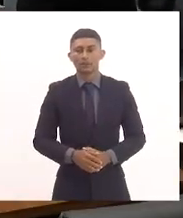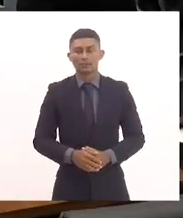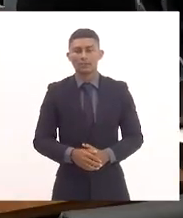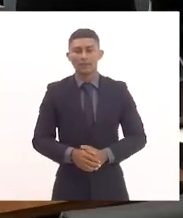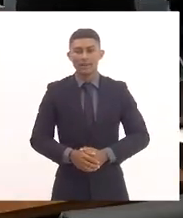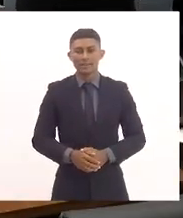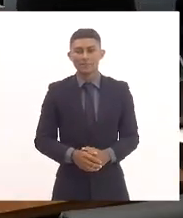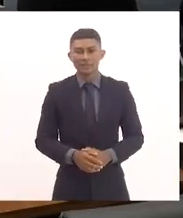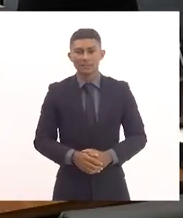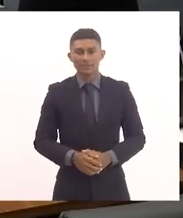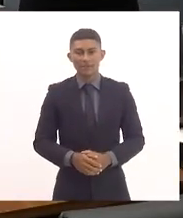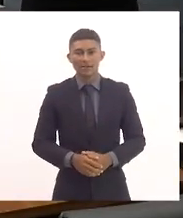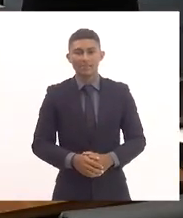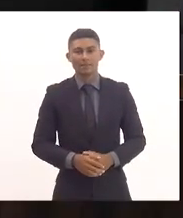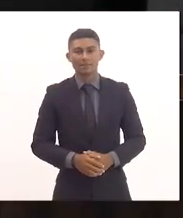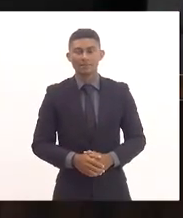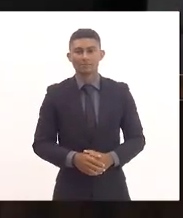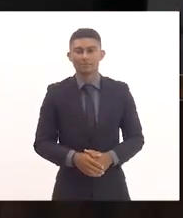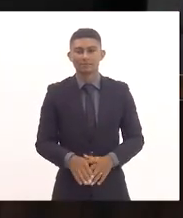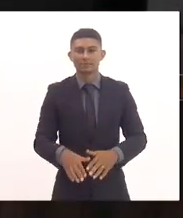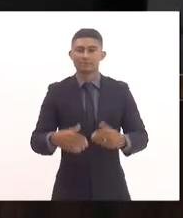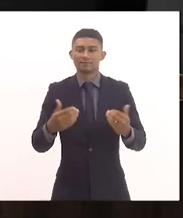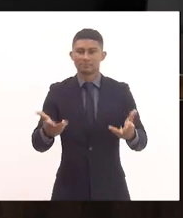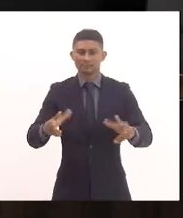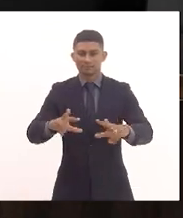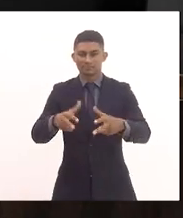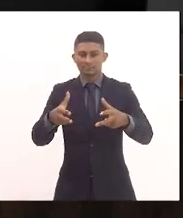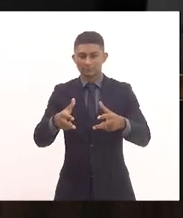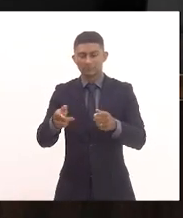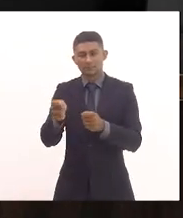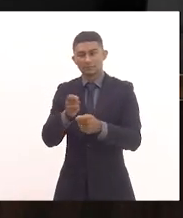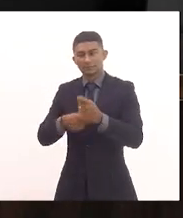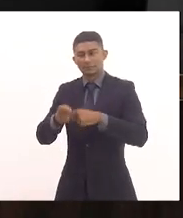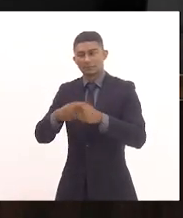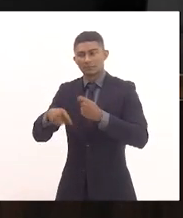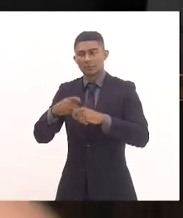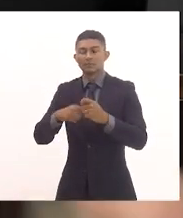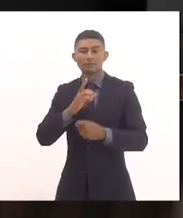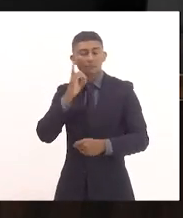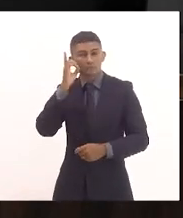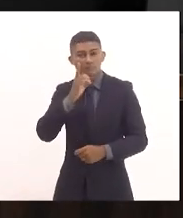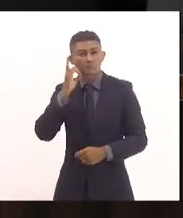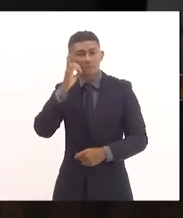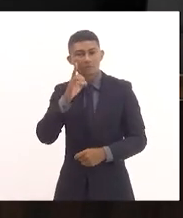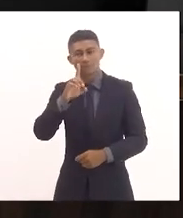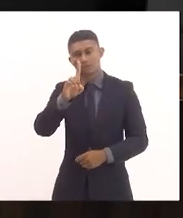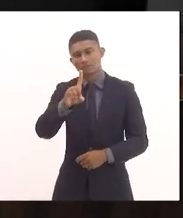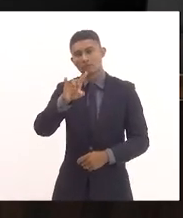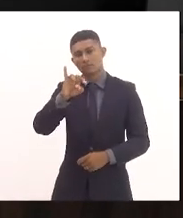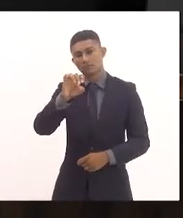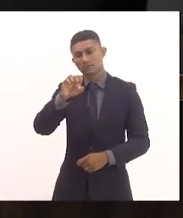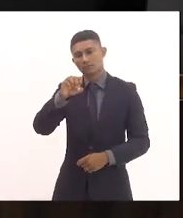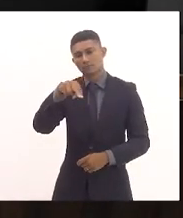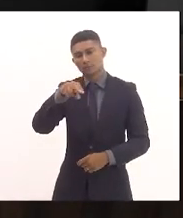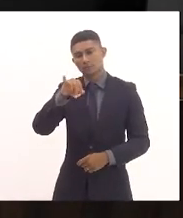Tá bom. Pela Comissão de Economia, deputado Dionísio Lins.